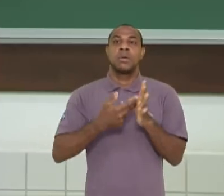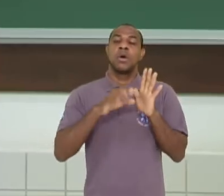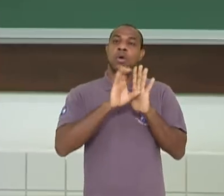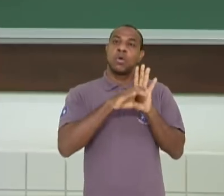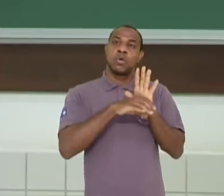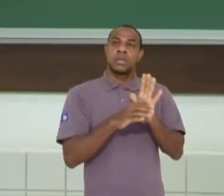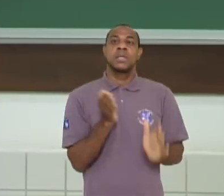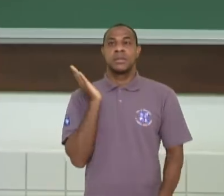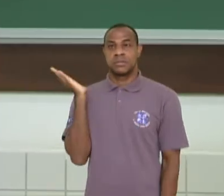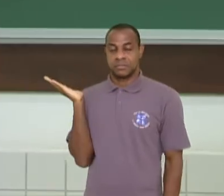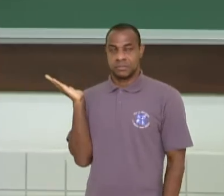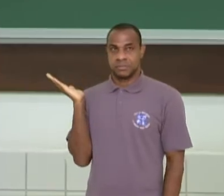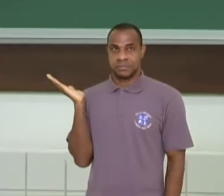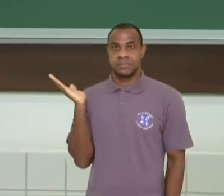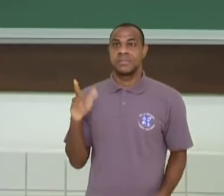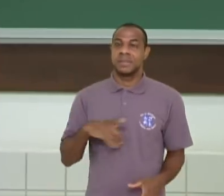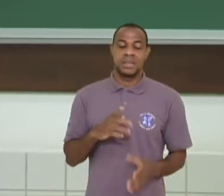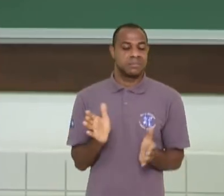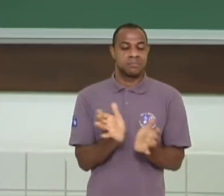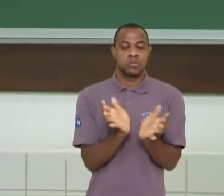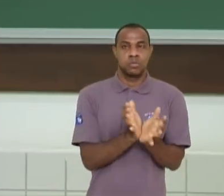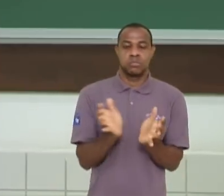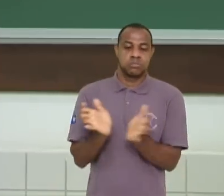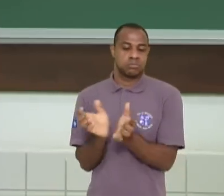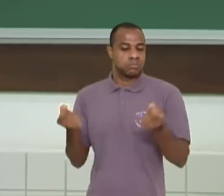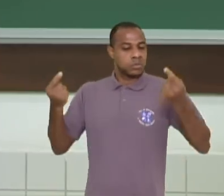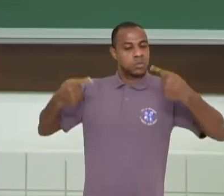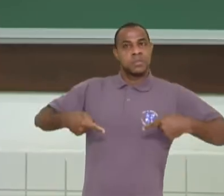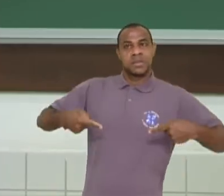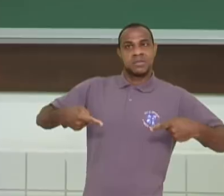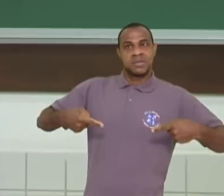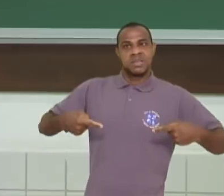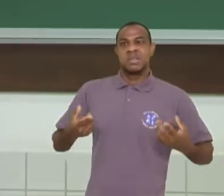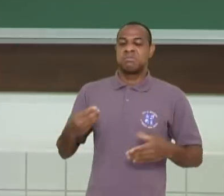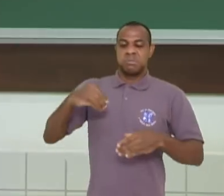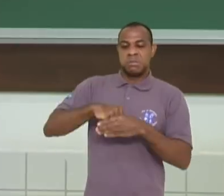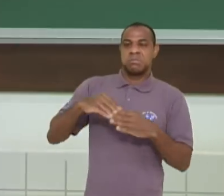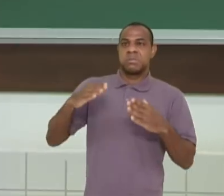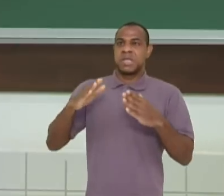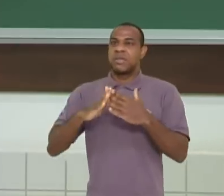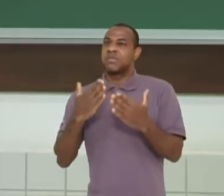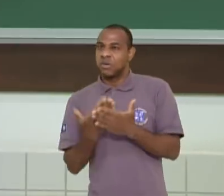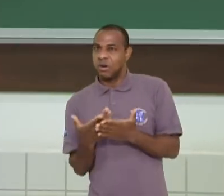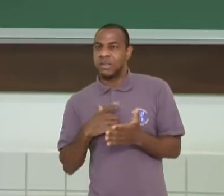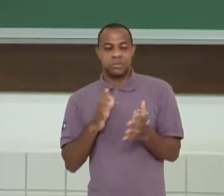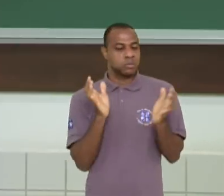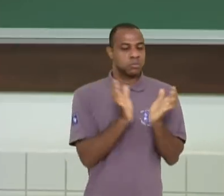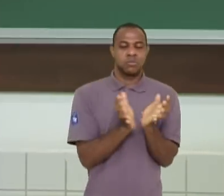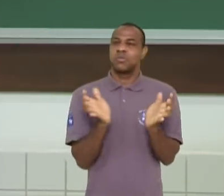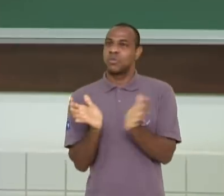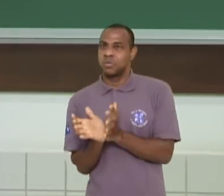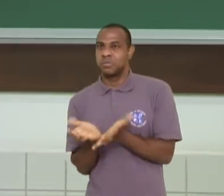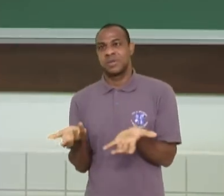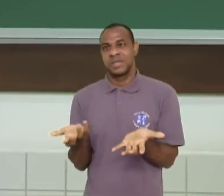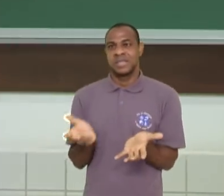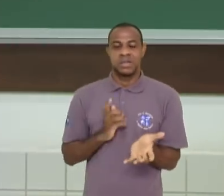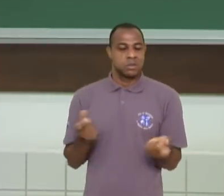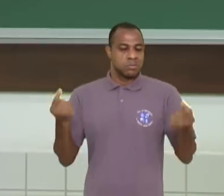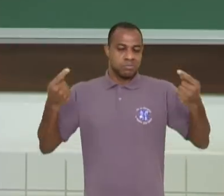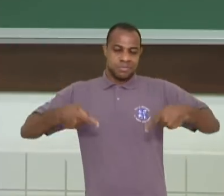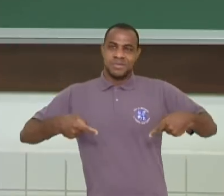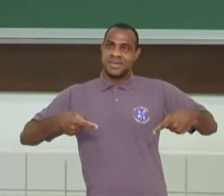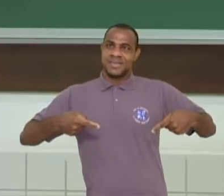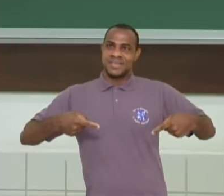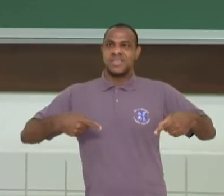situação competitiva, podemos assim dizer, né? Como é realizado na escola, então entre equipes que estão disputando determinado jogo,